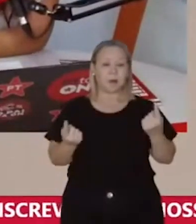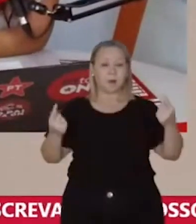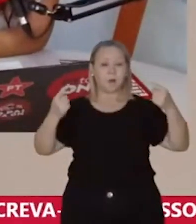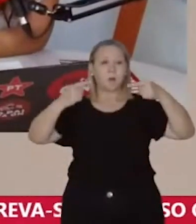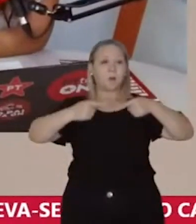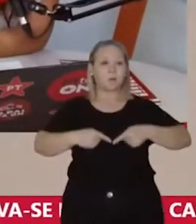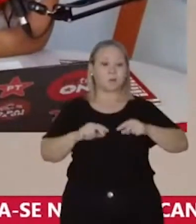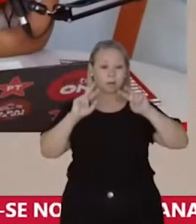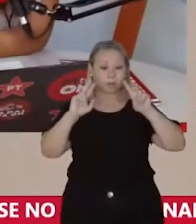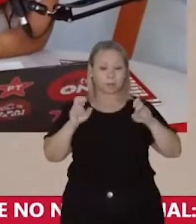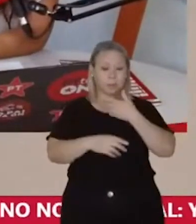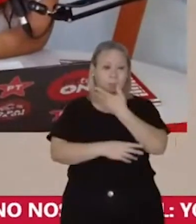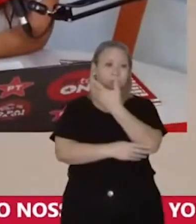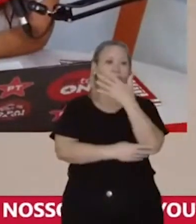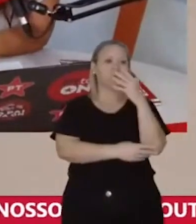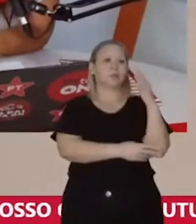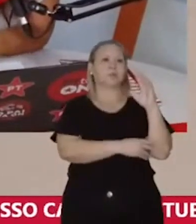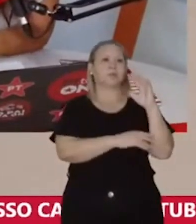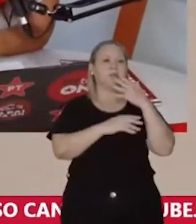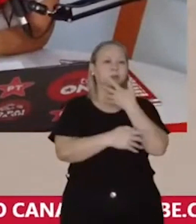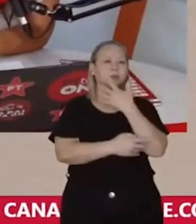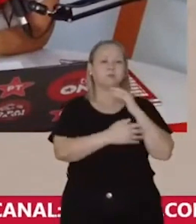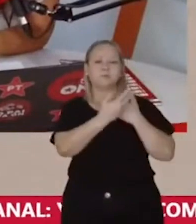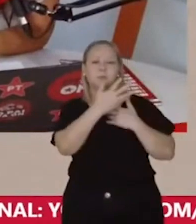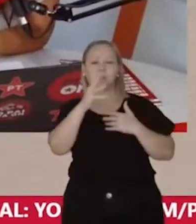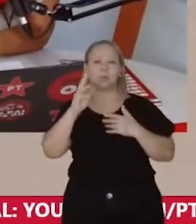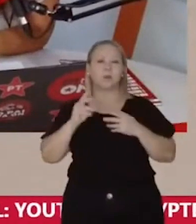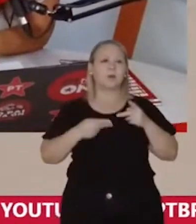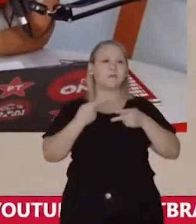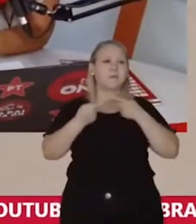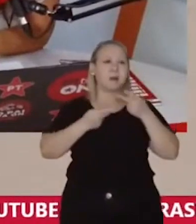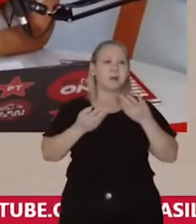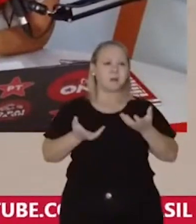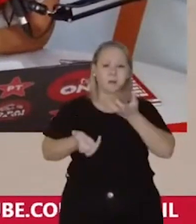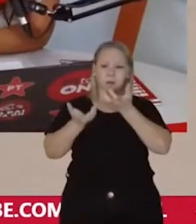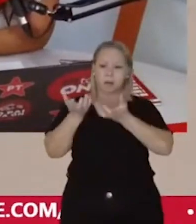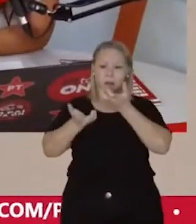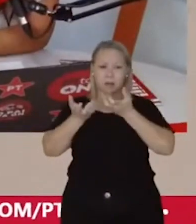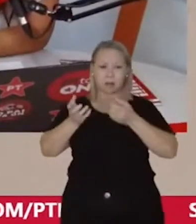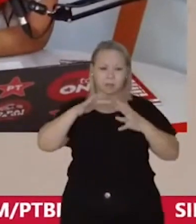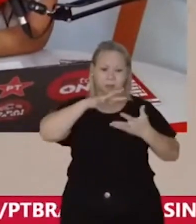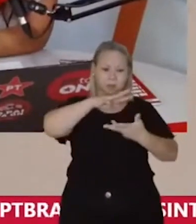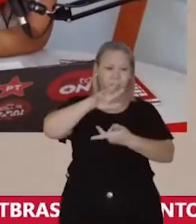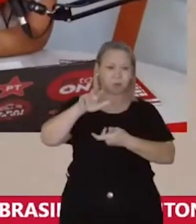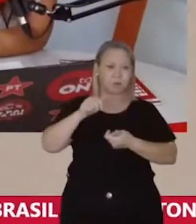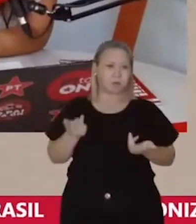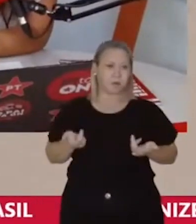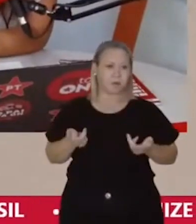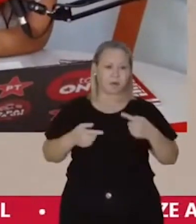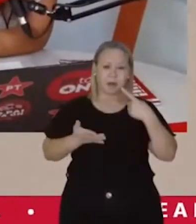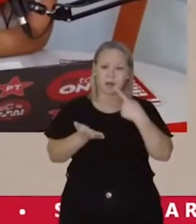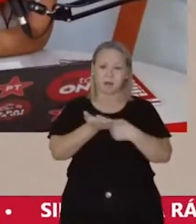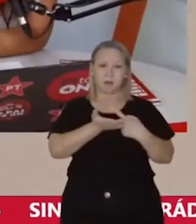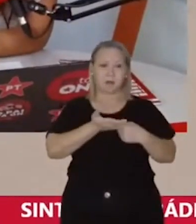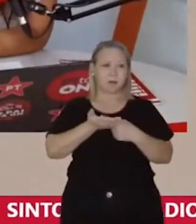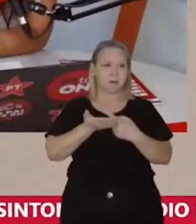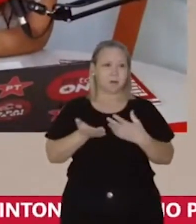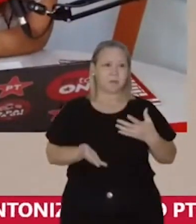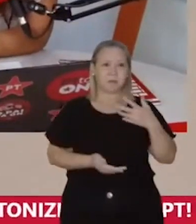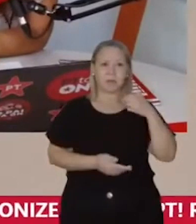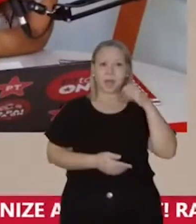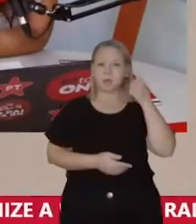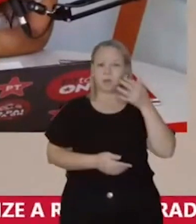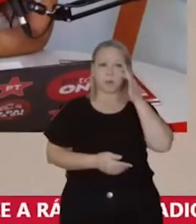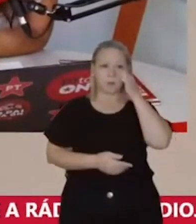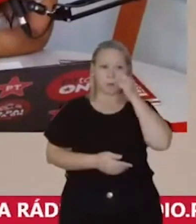às questões ambientais, ele disse, né, que o aquecimento global era um complô marxista, chegar a dizer